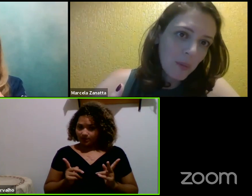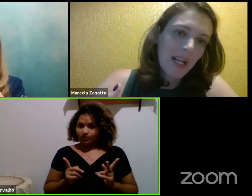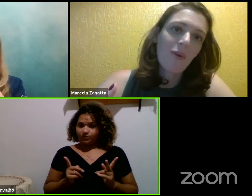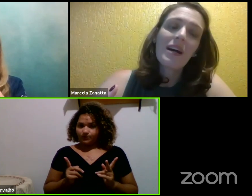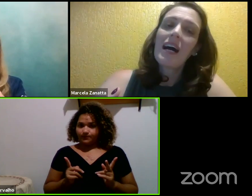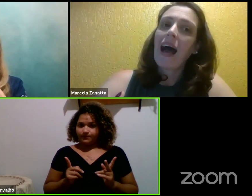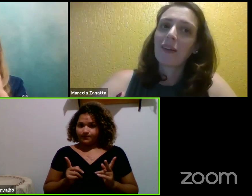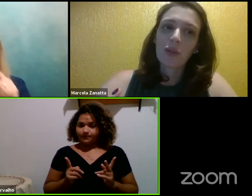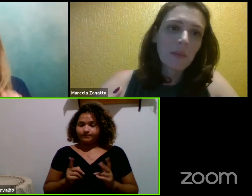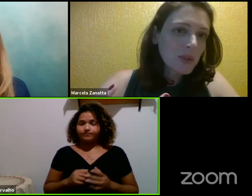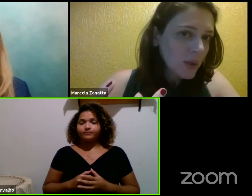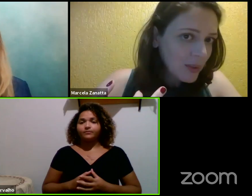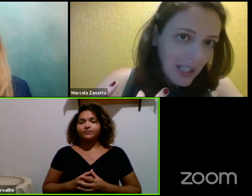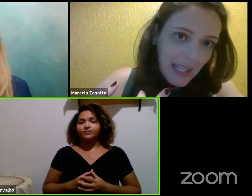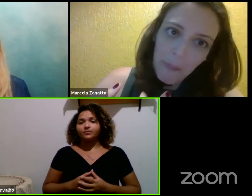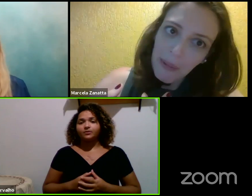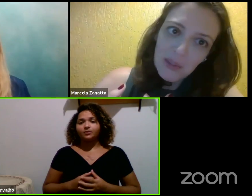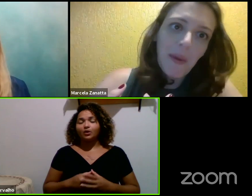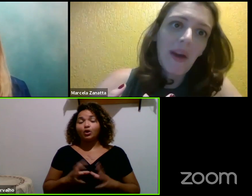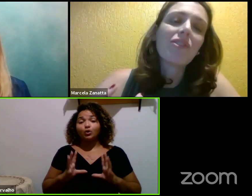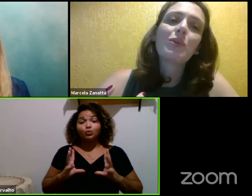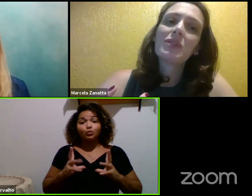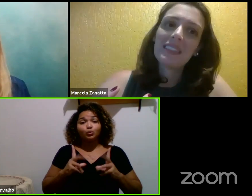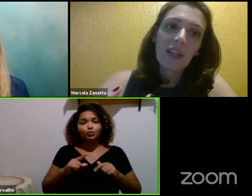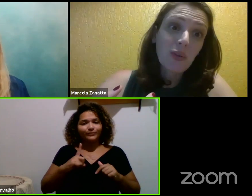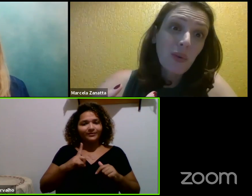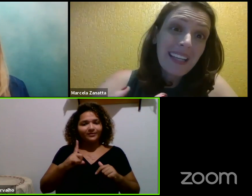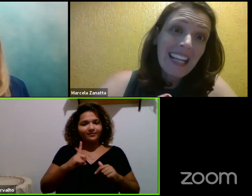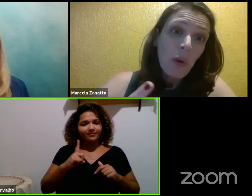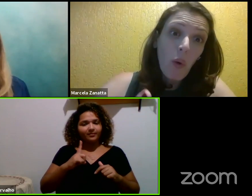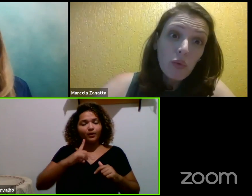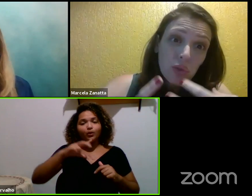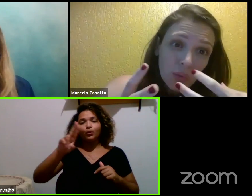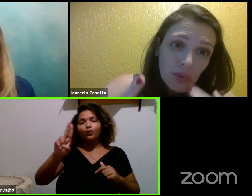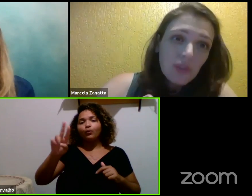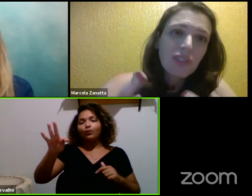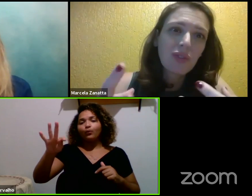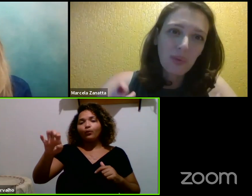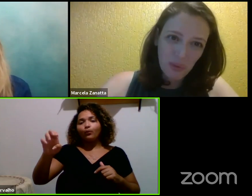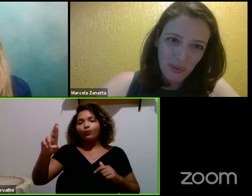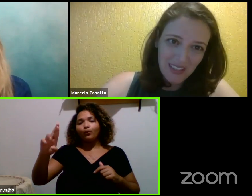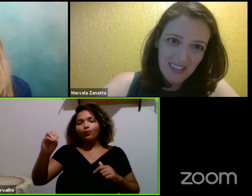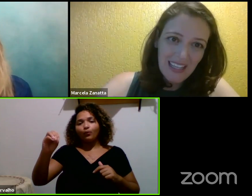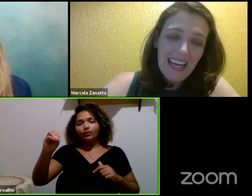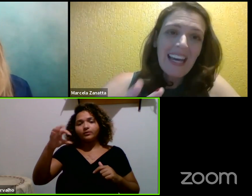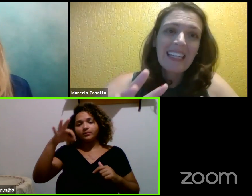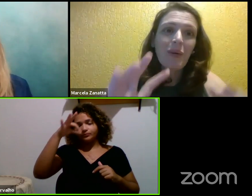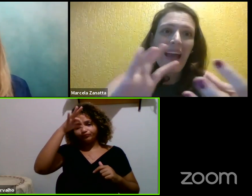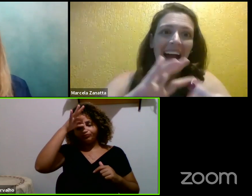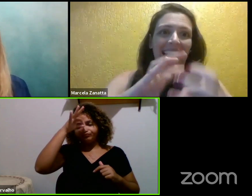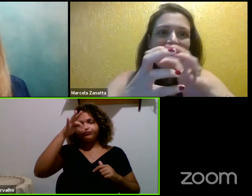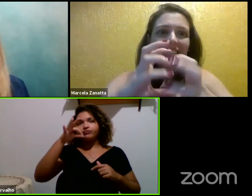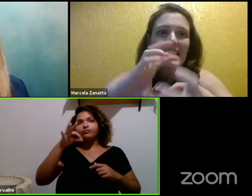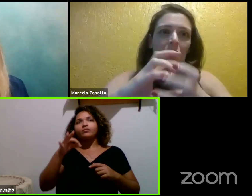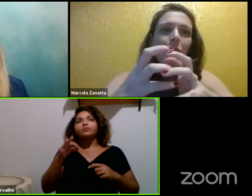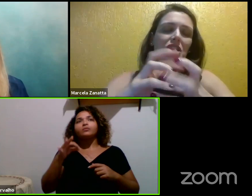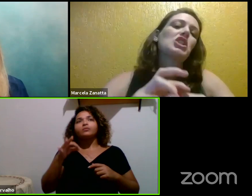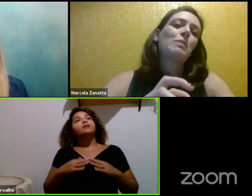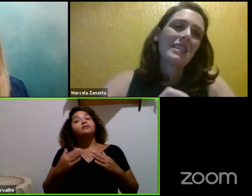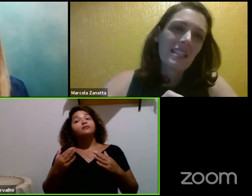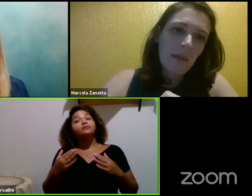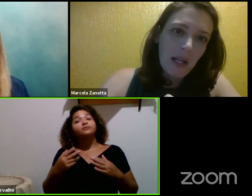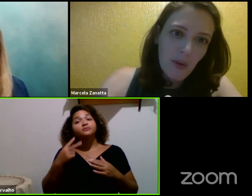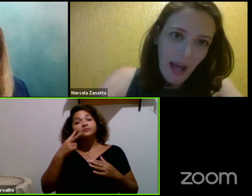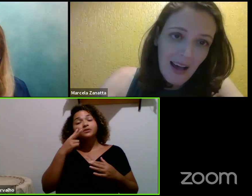musculatura abdominal, a toda a musculatura e ligamentos pélvicos e a todo aquele conjunto de estruturas. Então é a relação que a